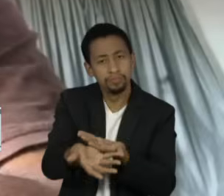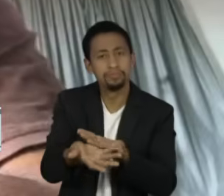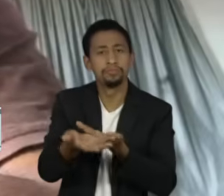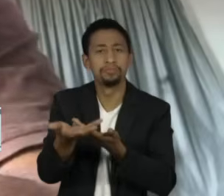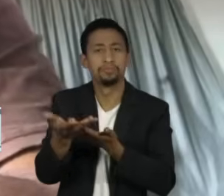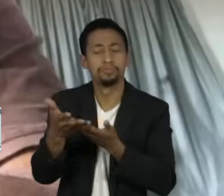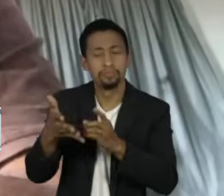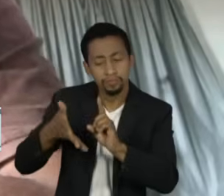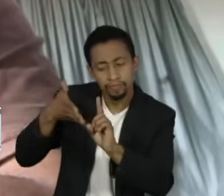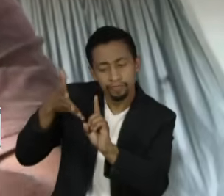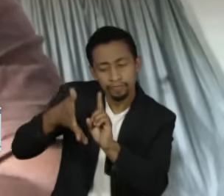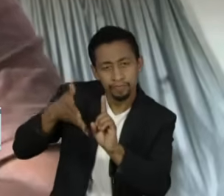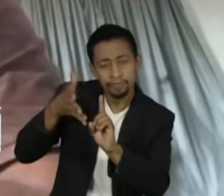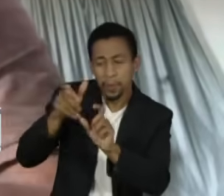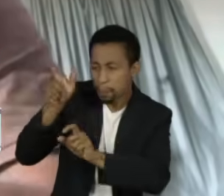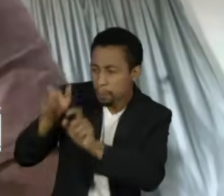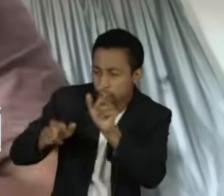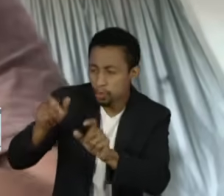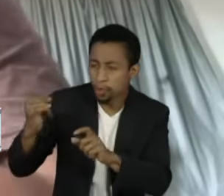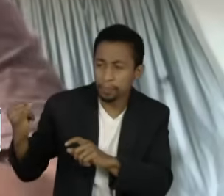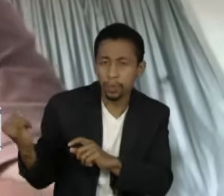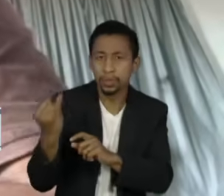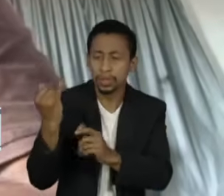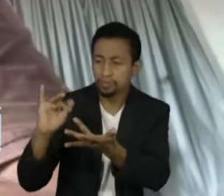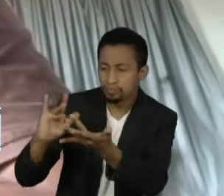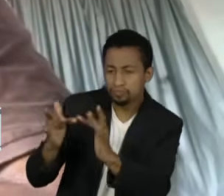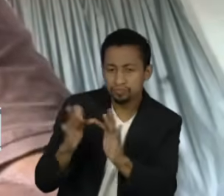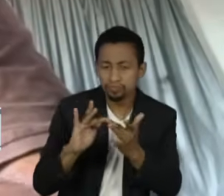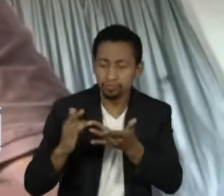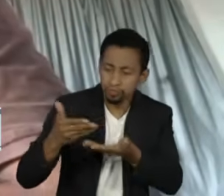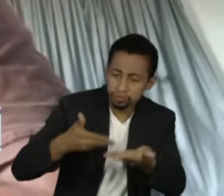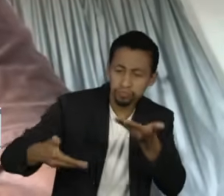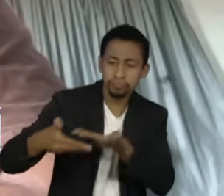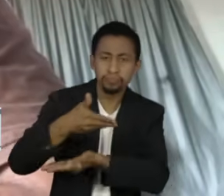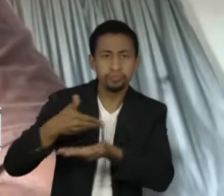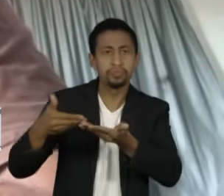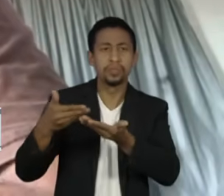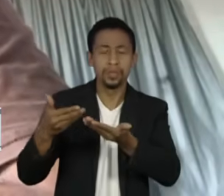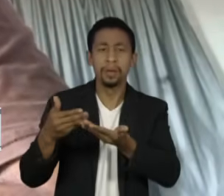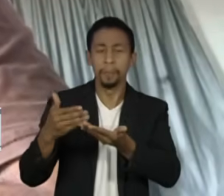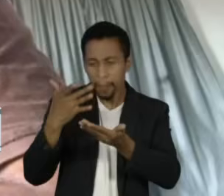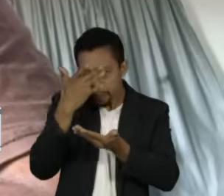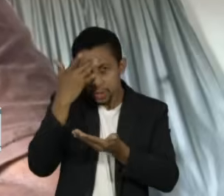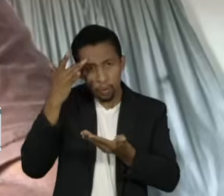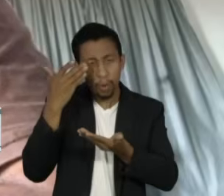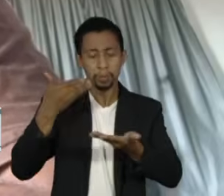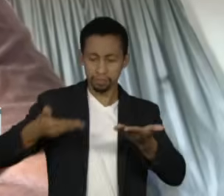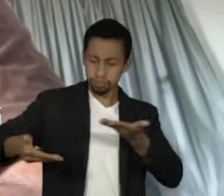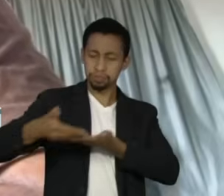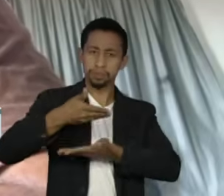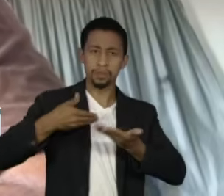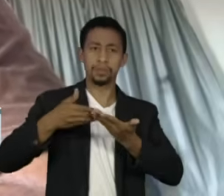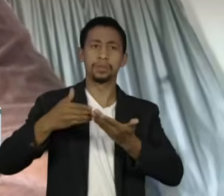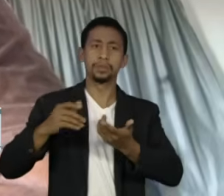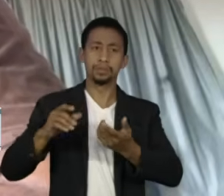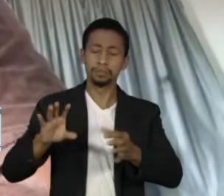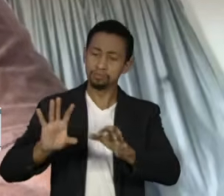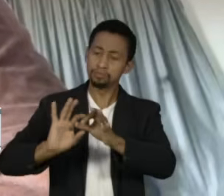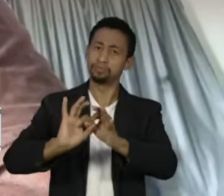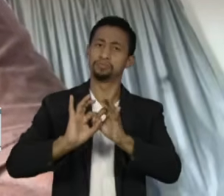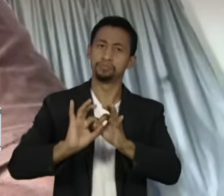das pessoas, de conectar o máximo de pessoas e chegar a algumas pessoas que não têm esse acesso e criar ponte. Eu acho que a